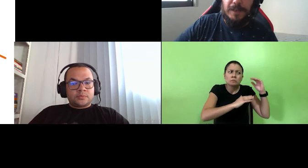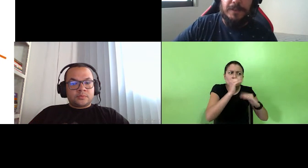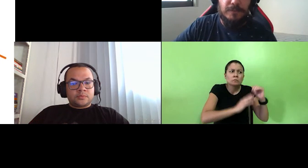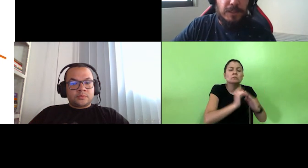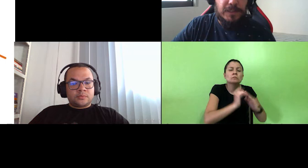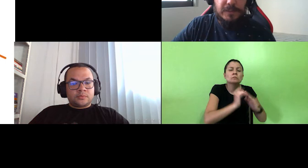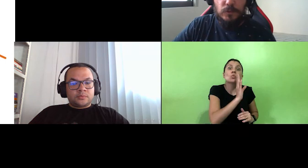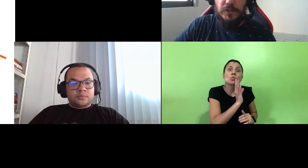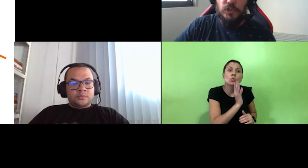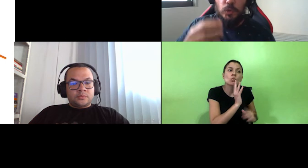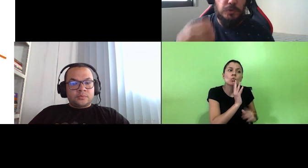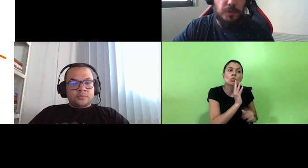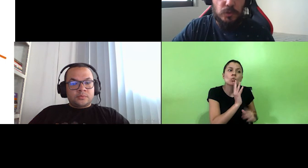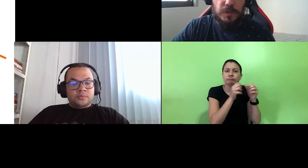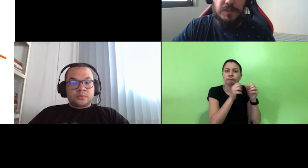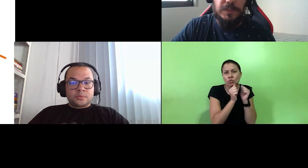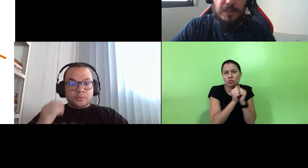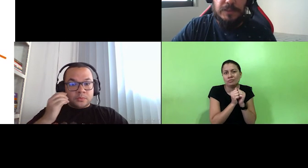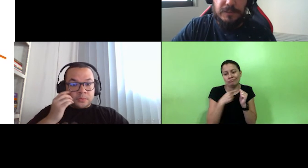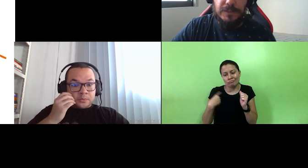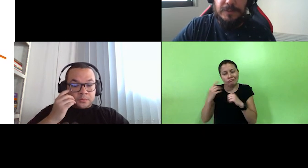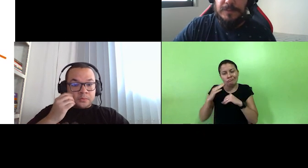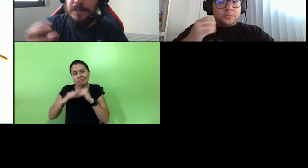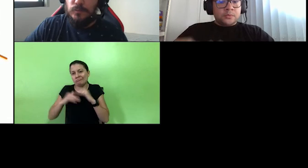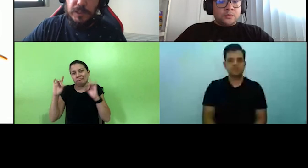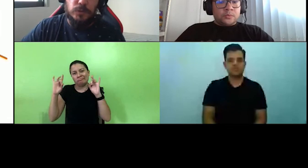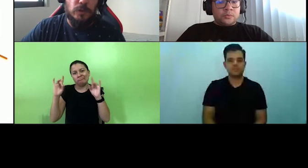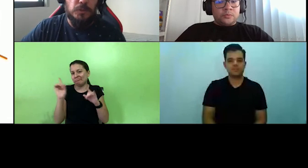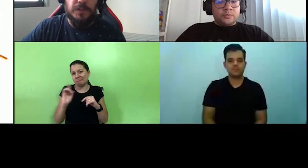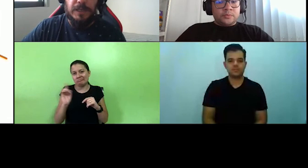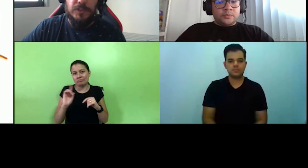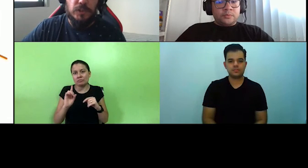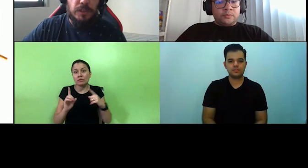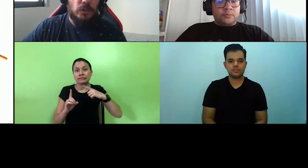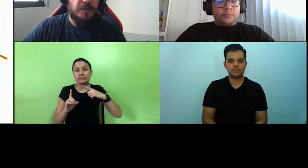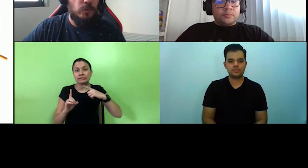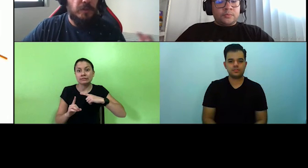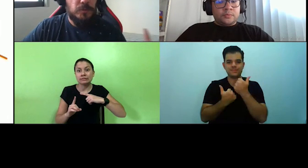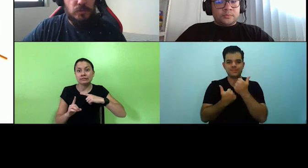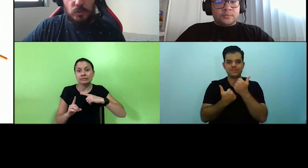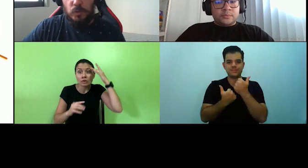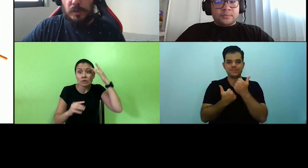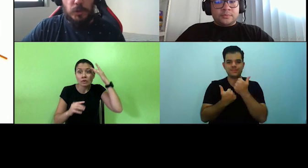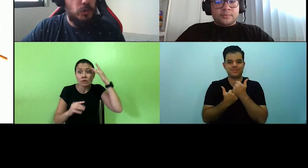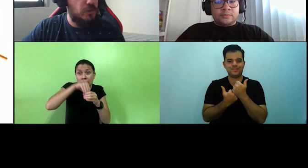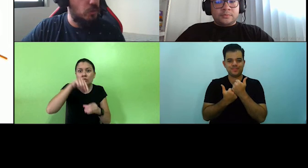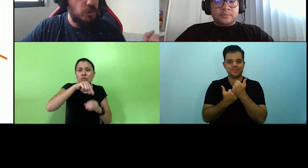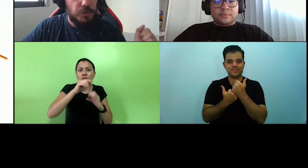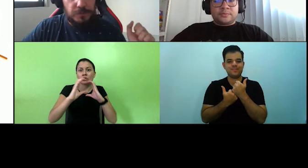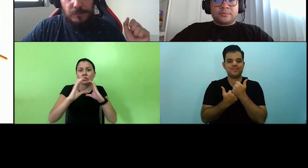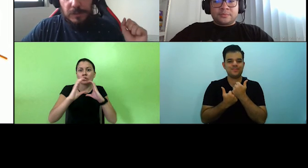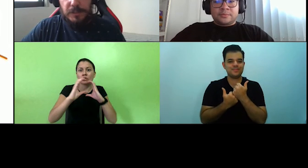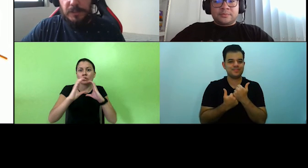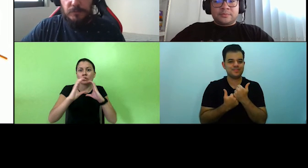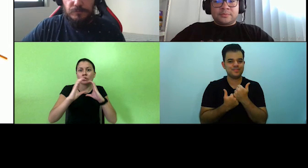nessa área, então a gente trouxe pessoas que estão dentro da comunidade, nós envolvemos colaboradores